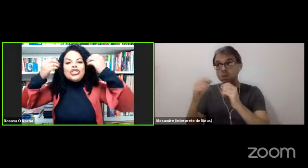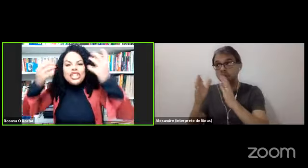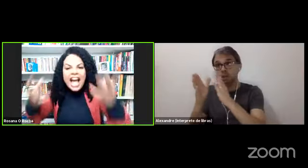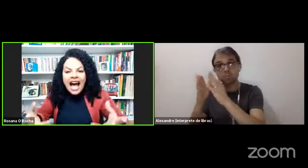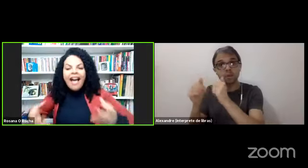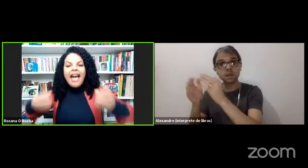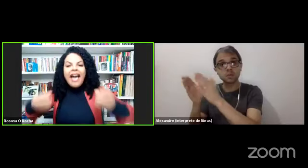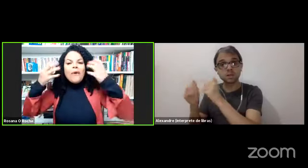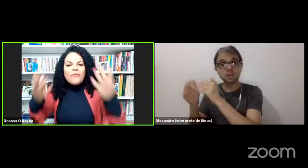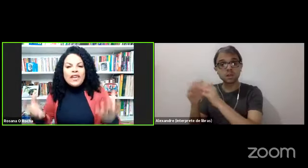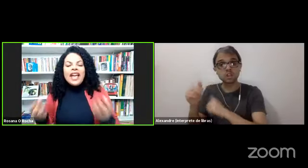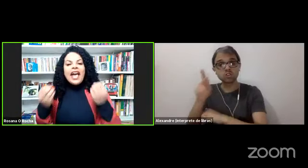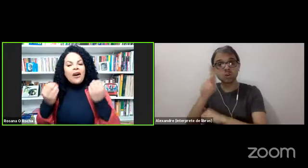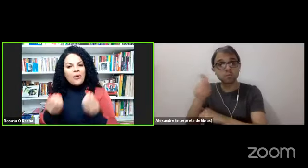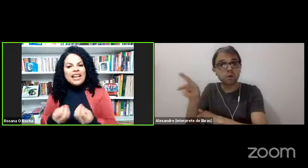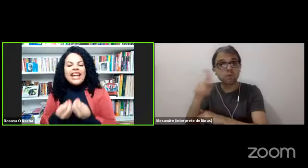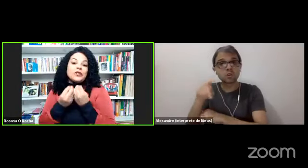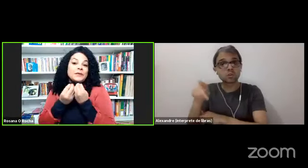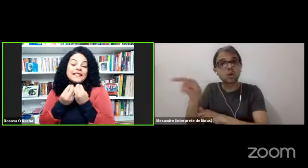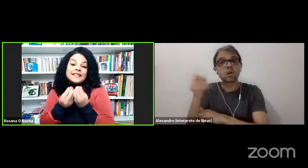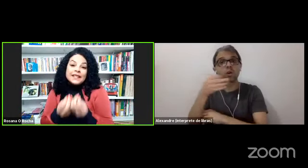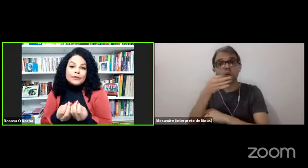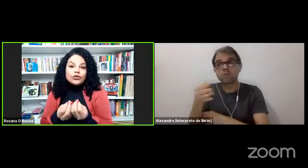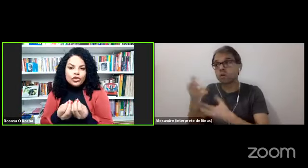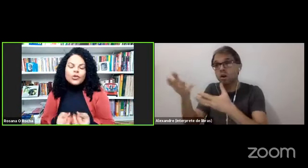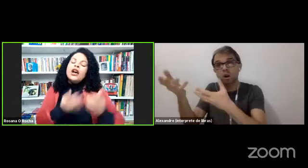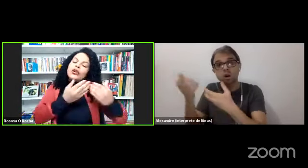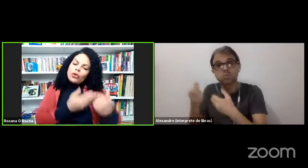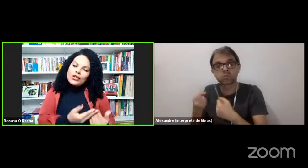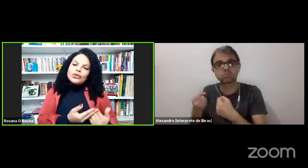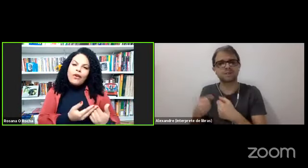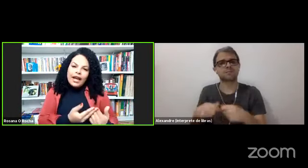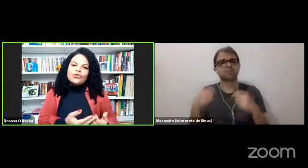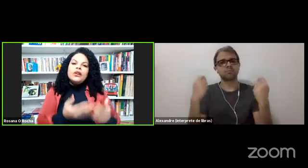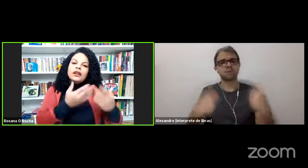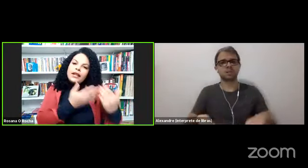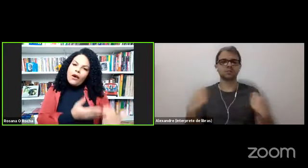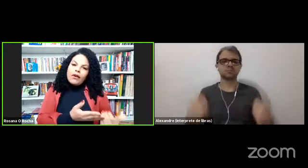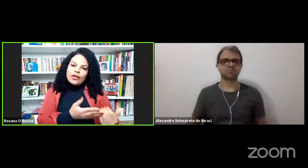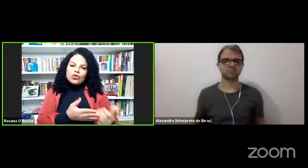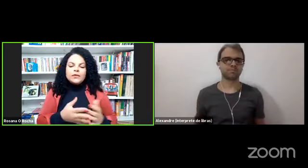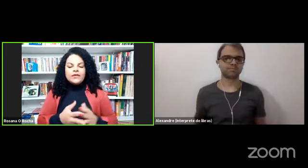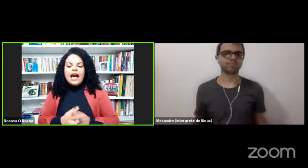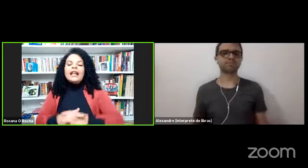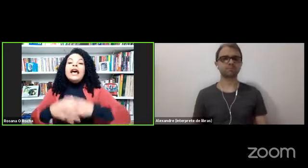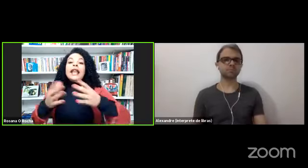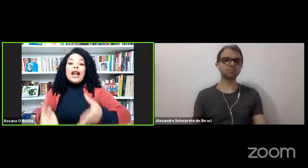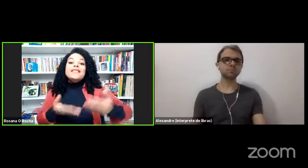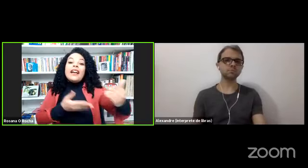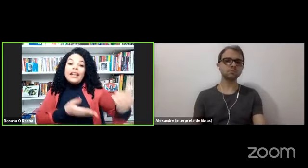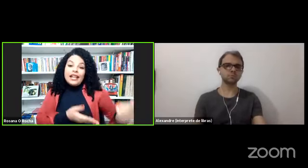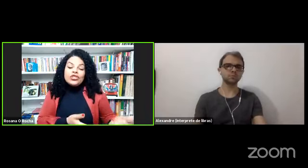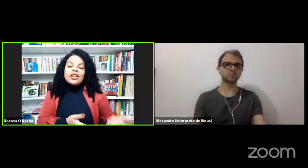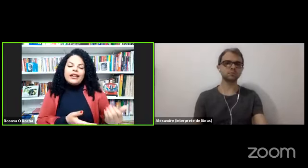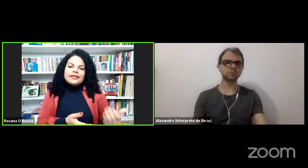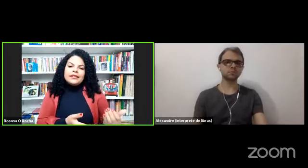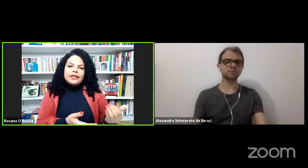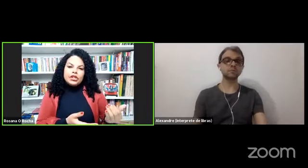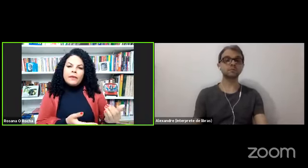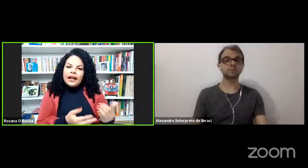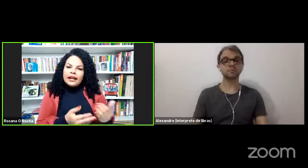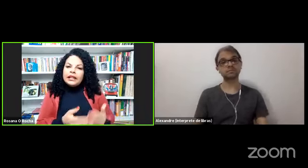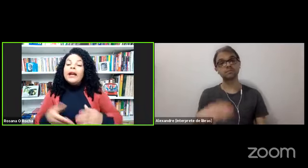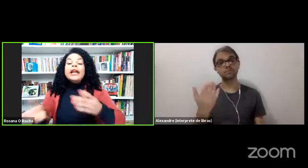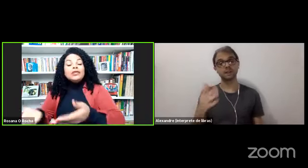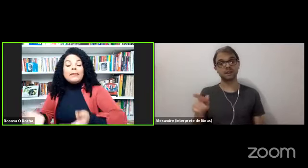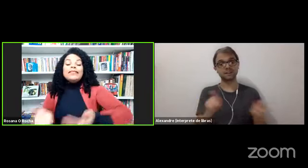é elogiar, é ouvir, é acolher, nós precisamos disso. No nosso colégio, que é o Colégio Ramos Vilar, na nossa rede, que é a Rede Santana